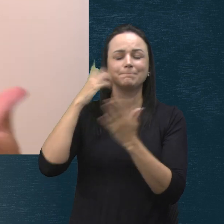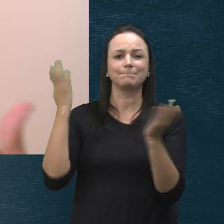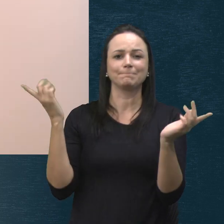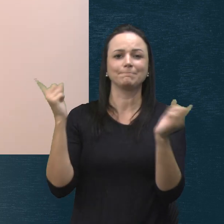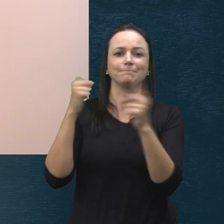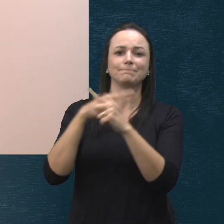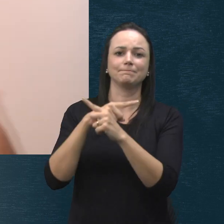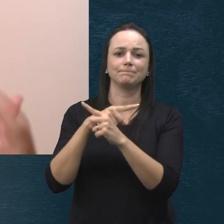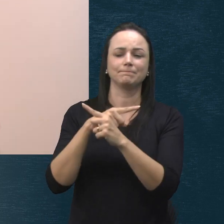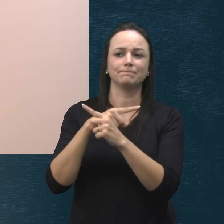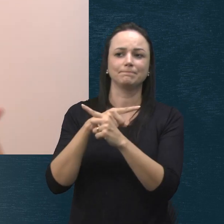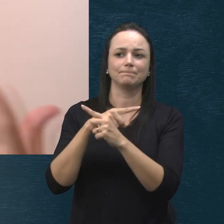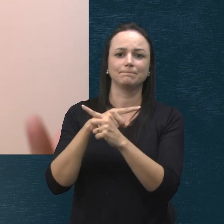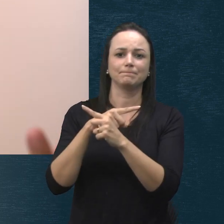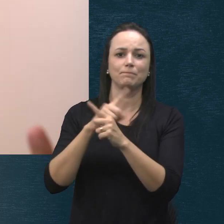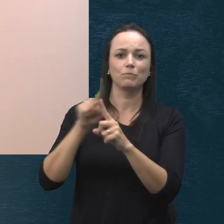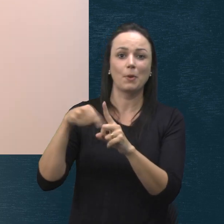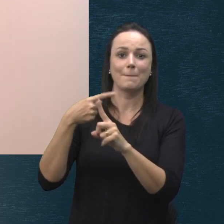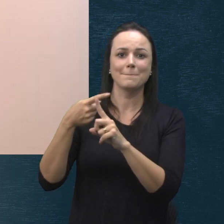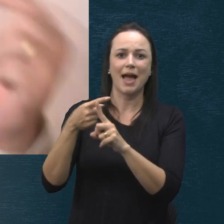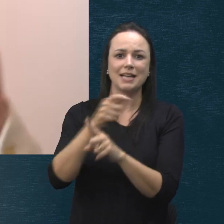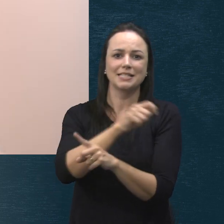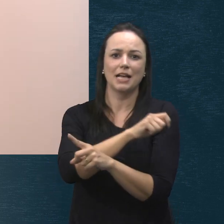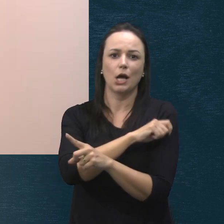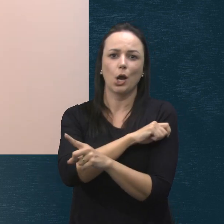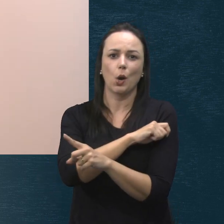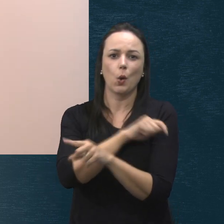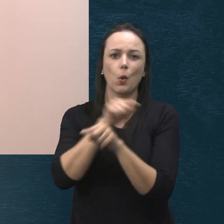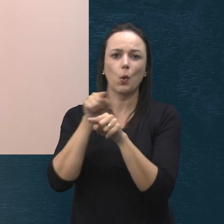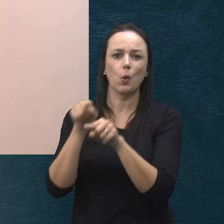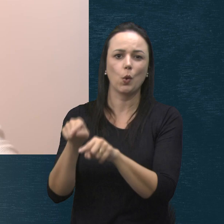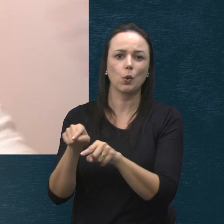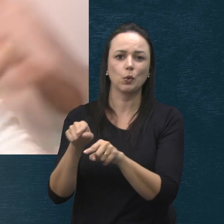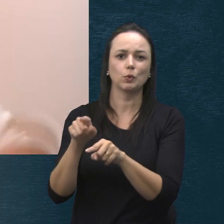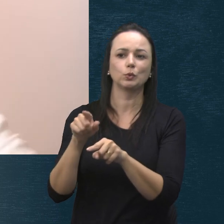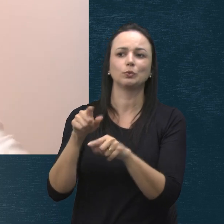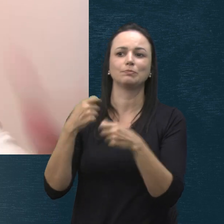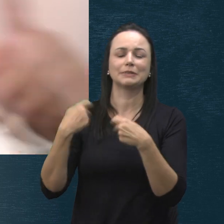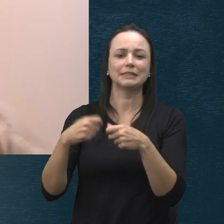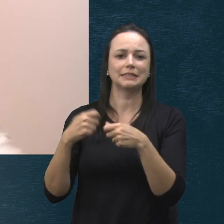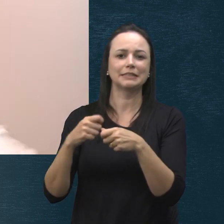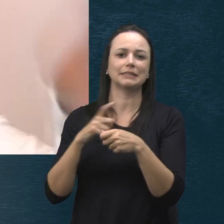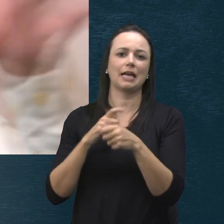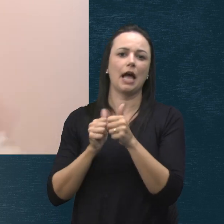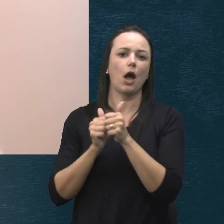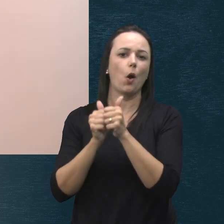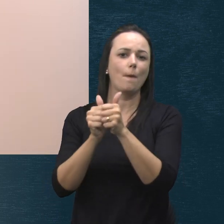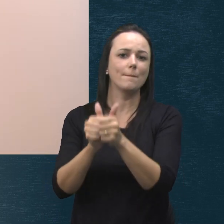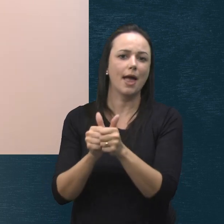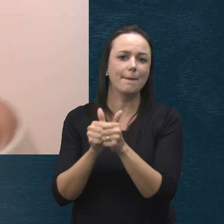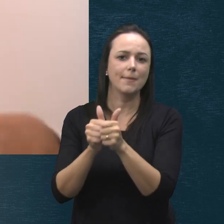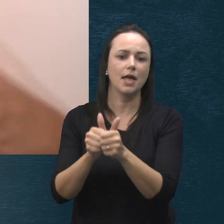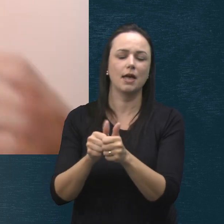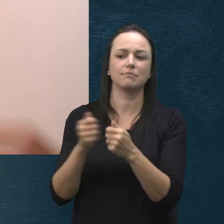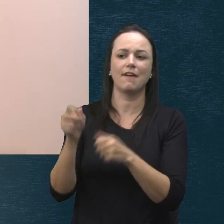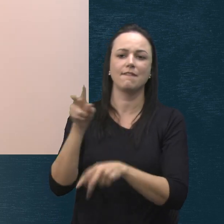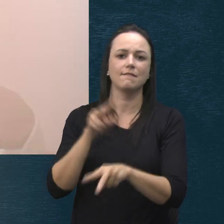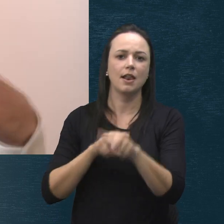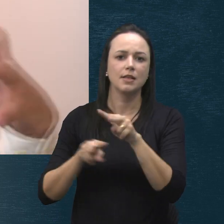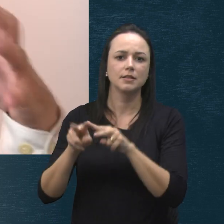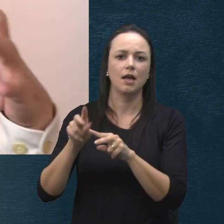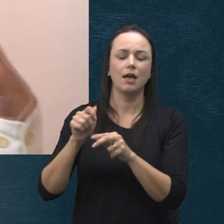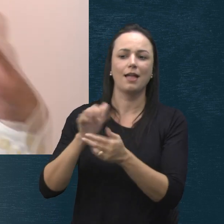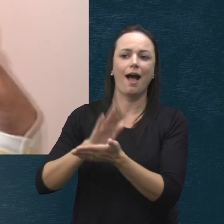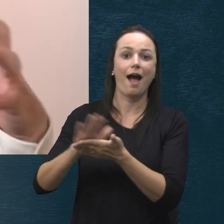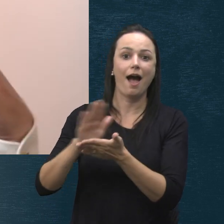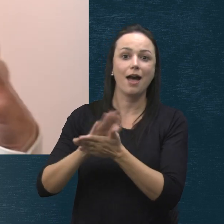tem mais e mais estudantes, e muitos deles têm um acompanhante, muitos têm que fazer avaliação, um monte de coisa, você tem custos a mais,